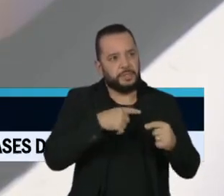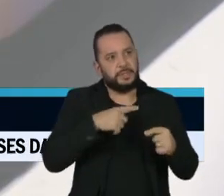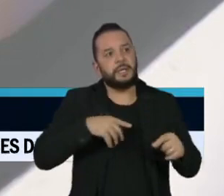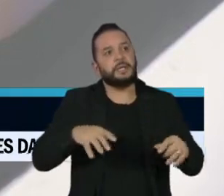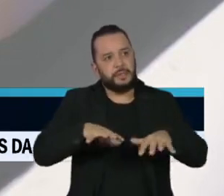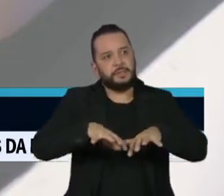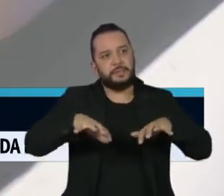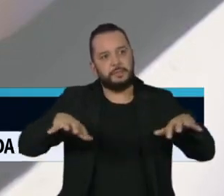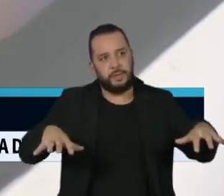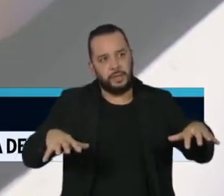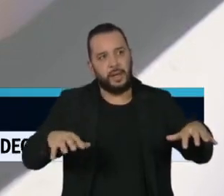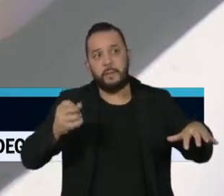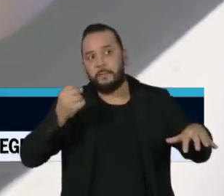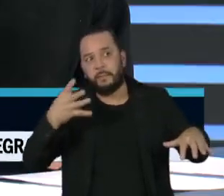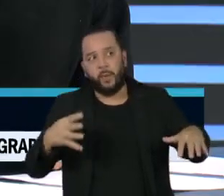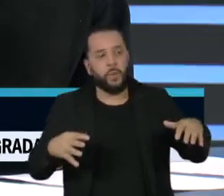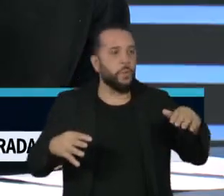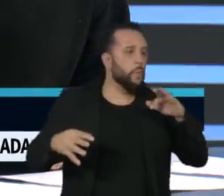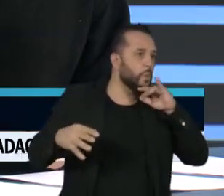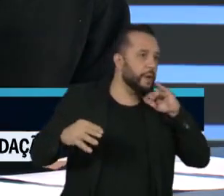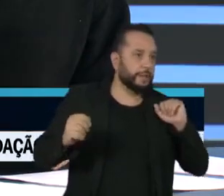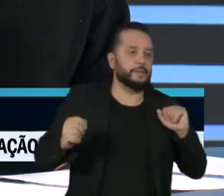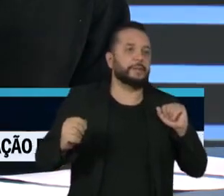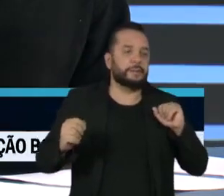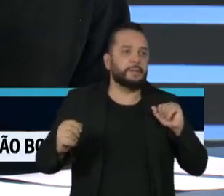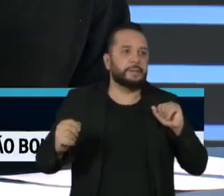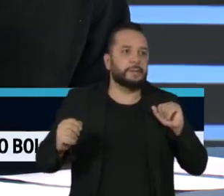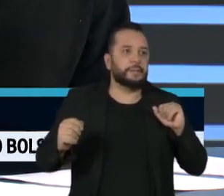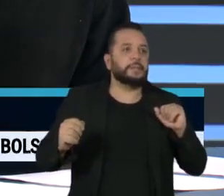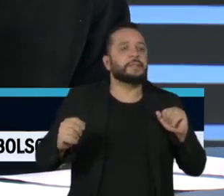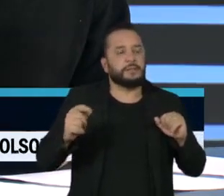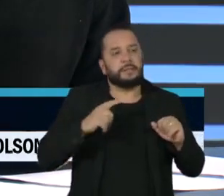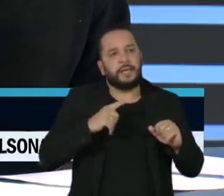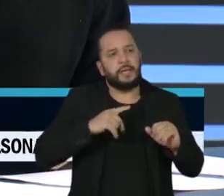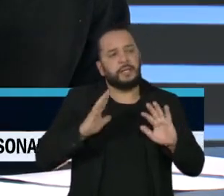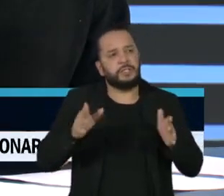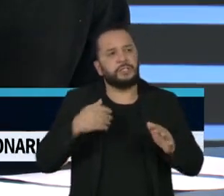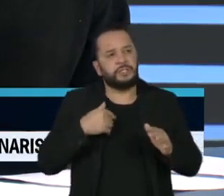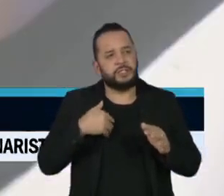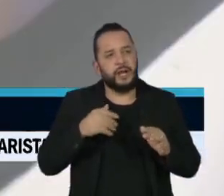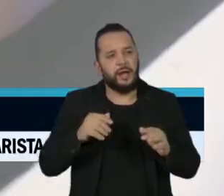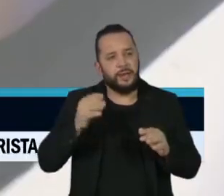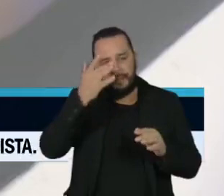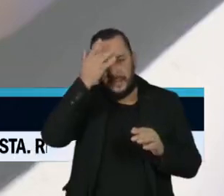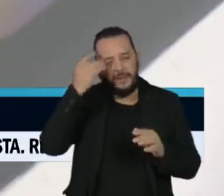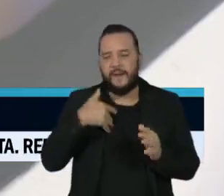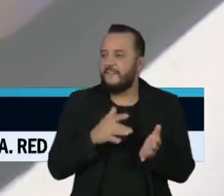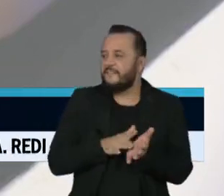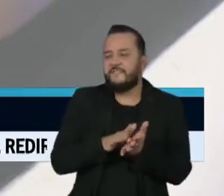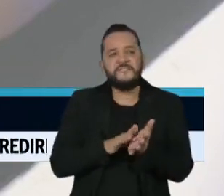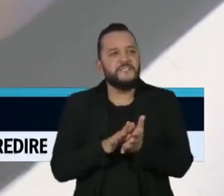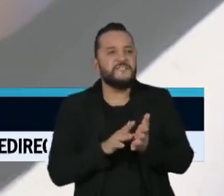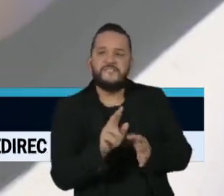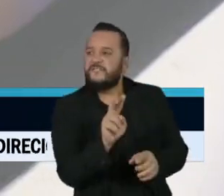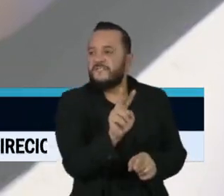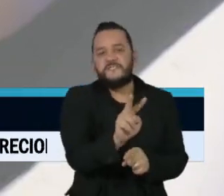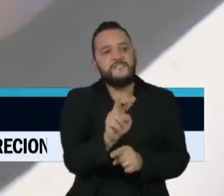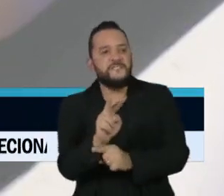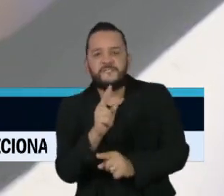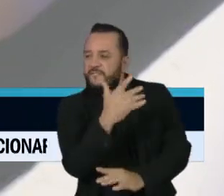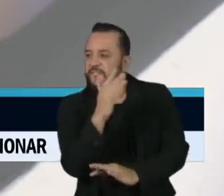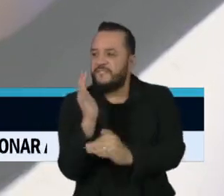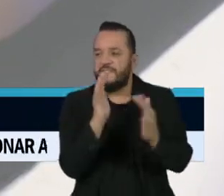joio do trigo. E aqueles que praticam greenwashing, maquiagem verde, maquiagem ambiental, acho que tem um